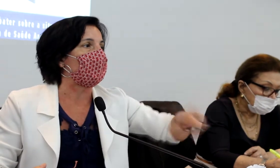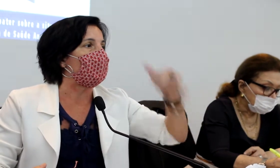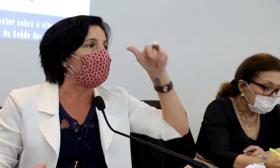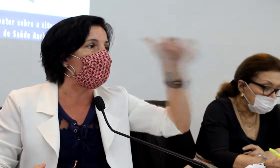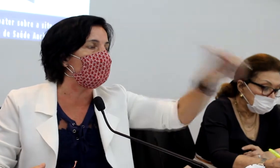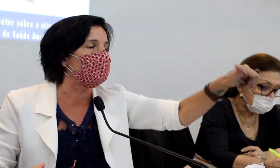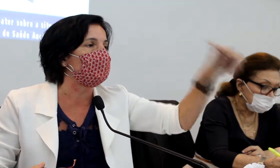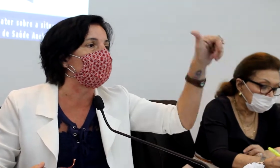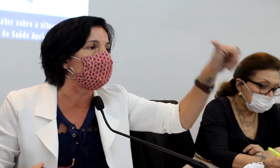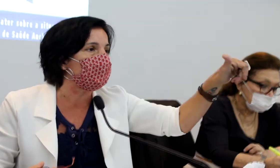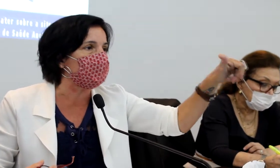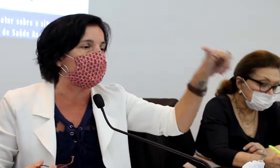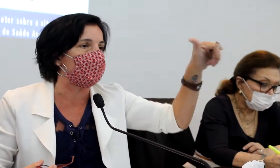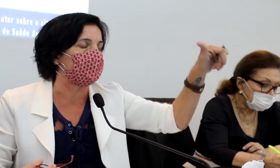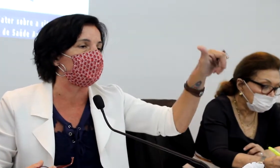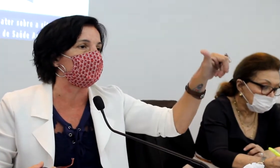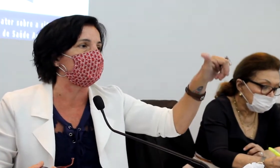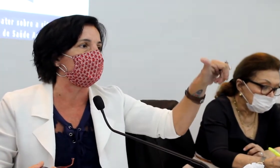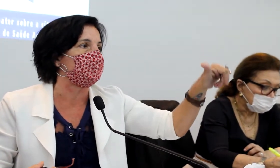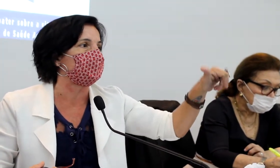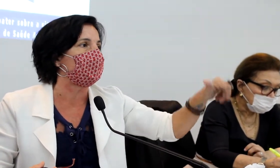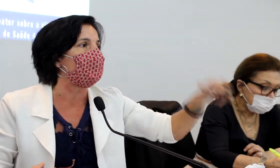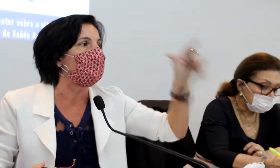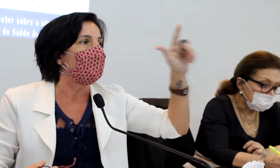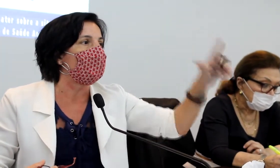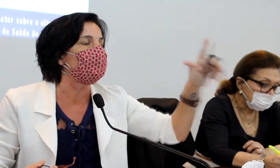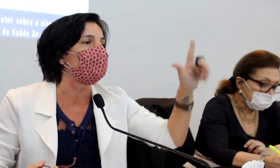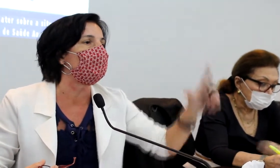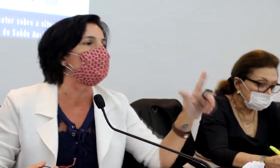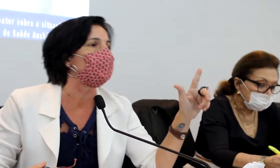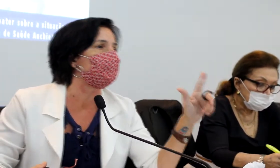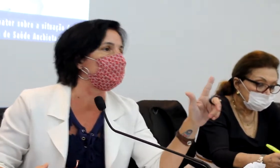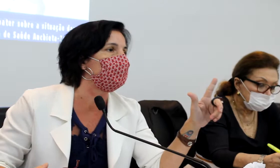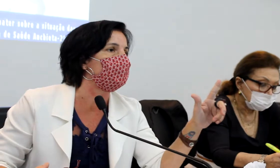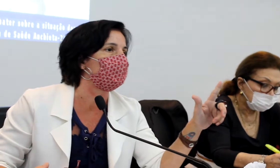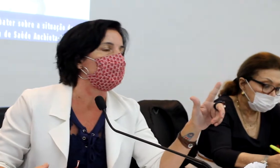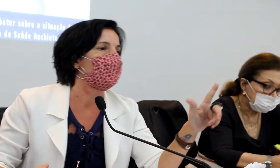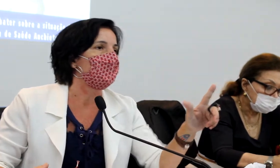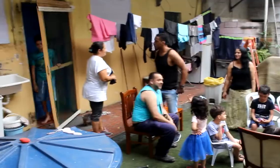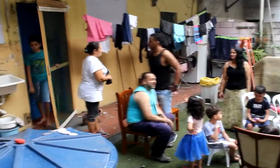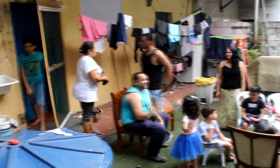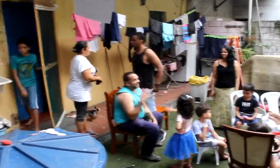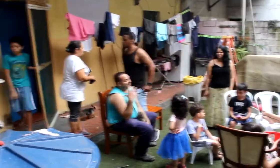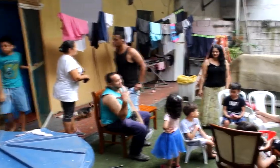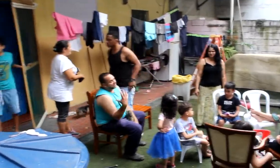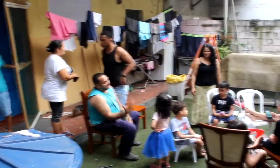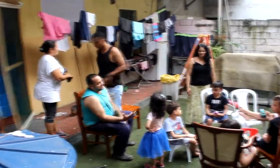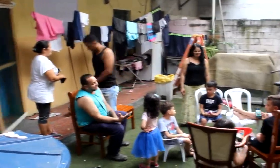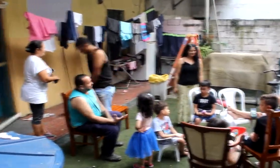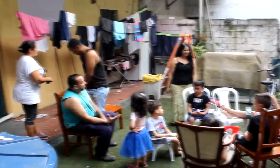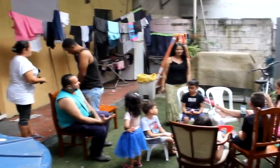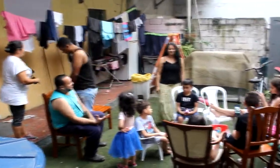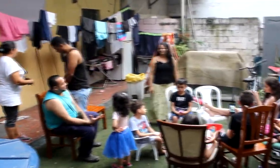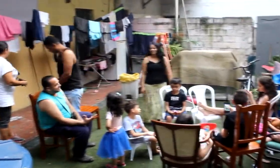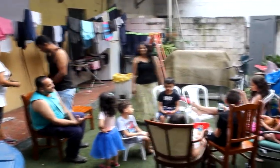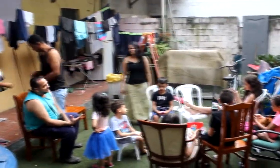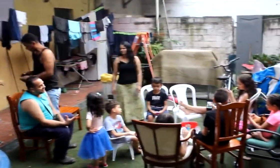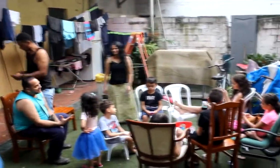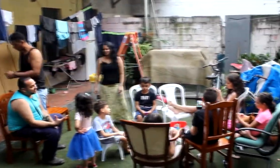para morar ou no Mangue, que é a área de proteção ambiental, ou no Morro, em área de risco. A gente é uma